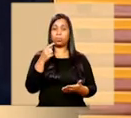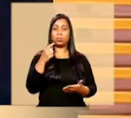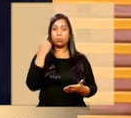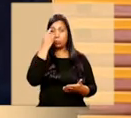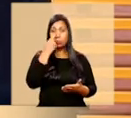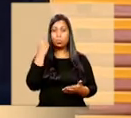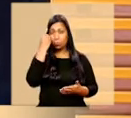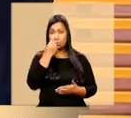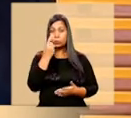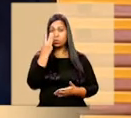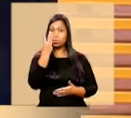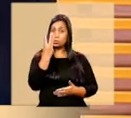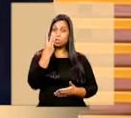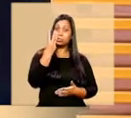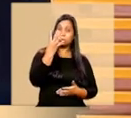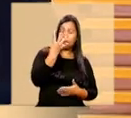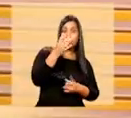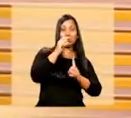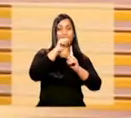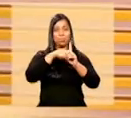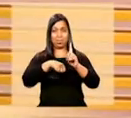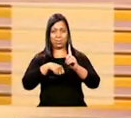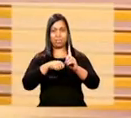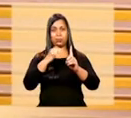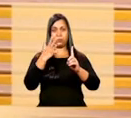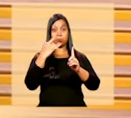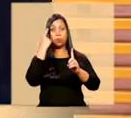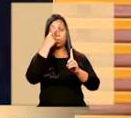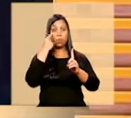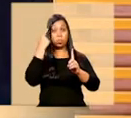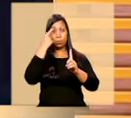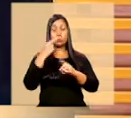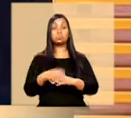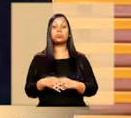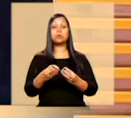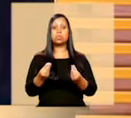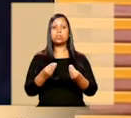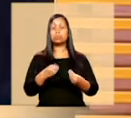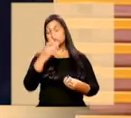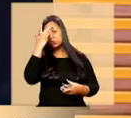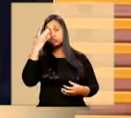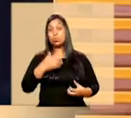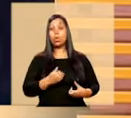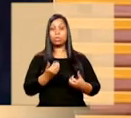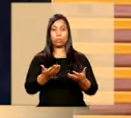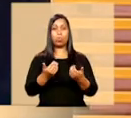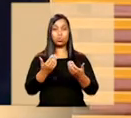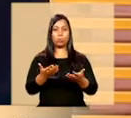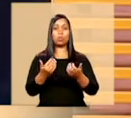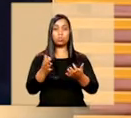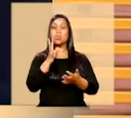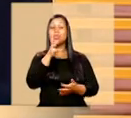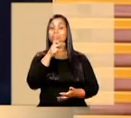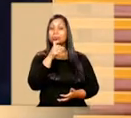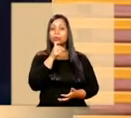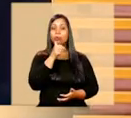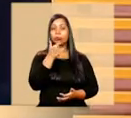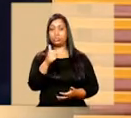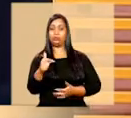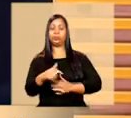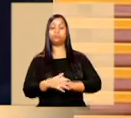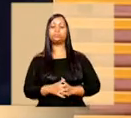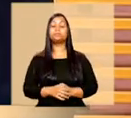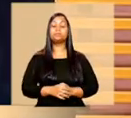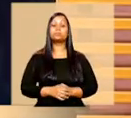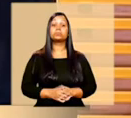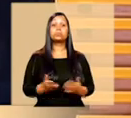um transplante de córnea é em torno de 3 a 4 meses. Como a gente tem esses números muito bons de doadores, a fila até que não demora muito, né? 3 a